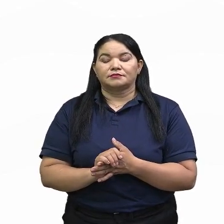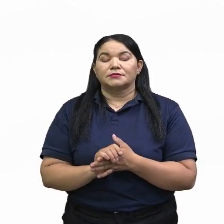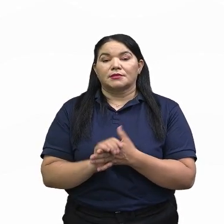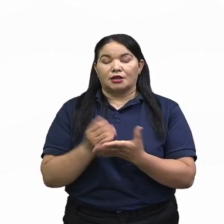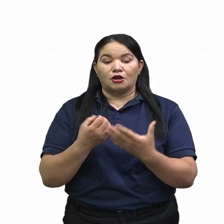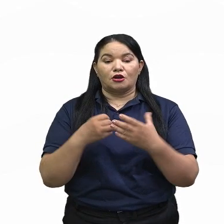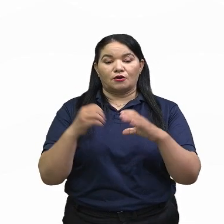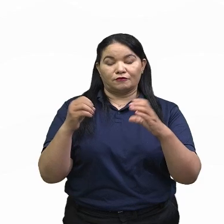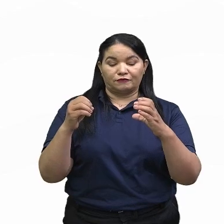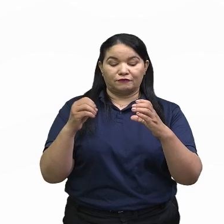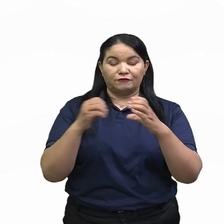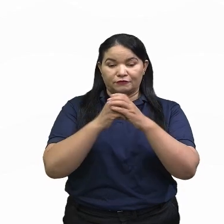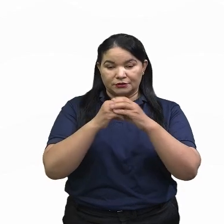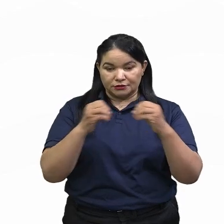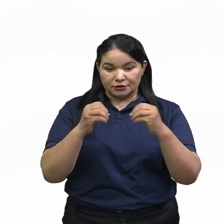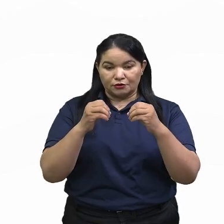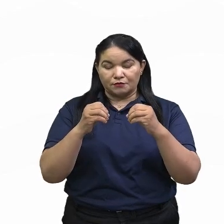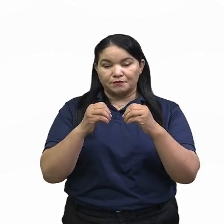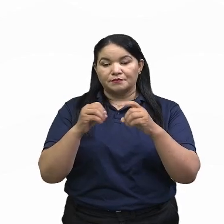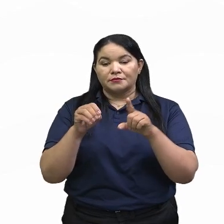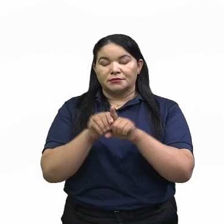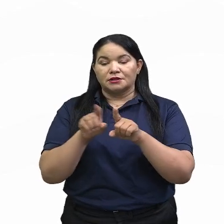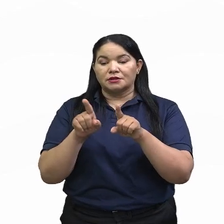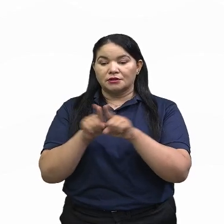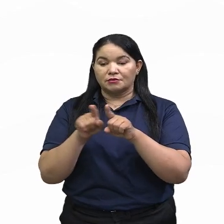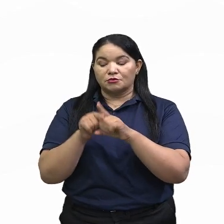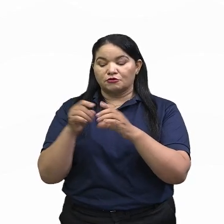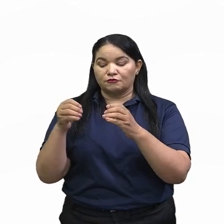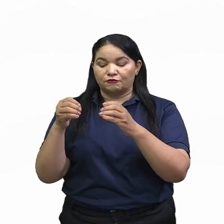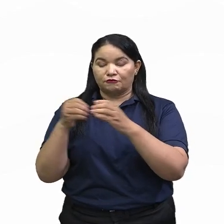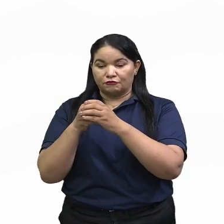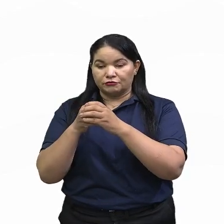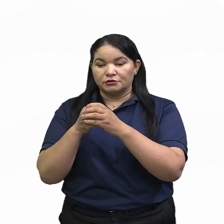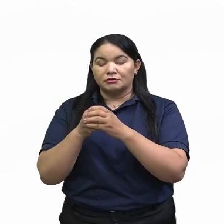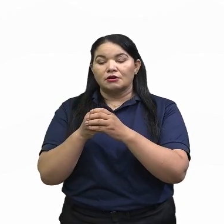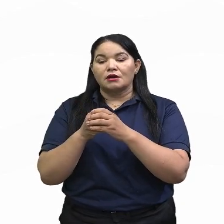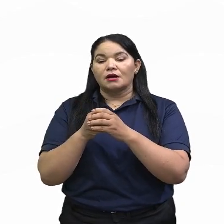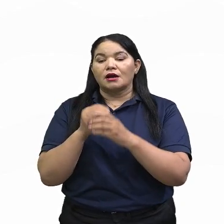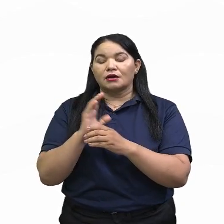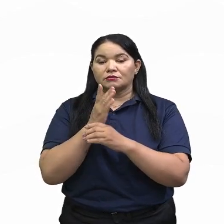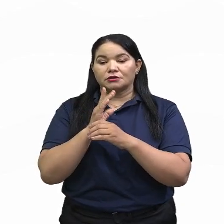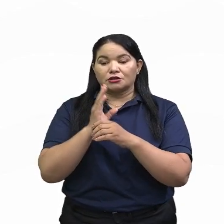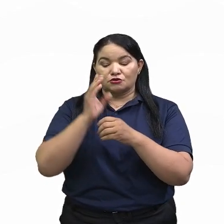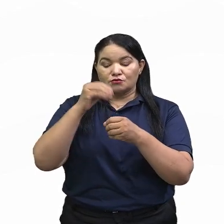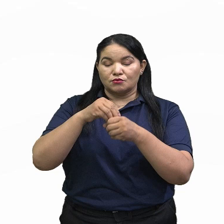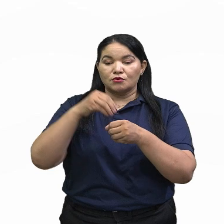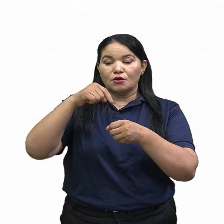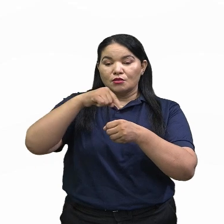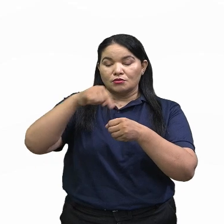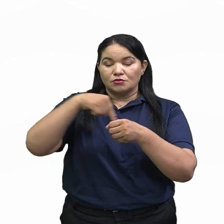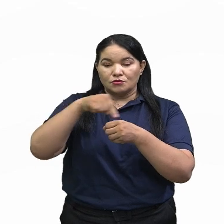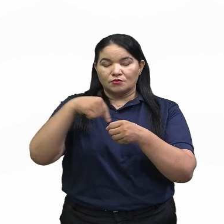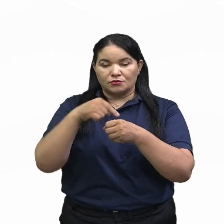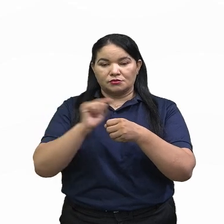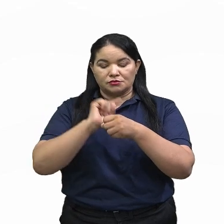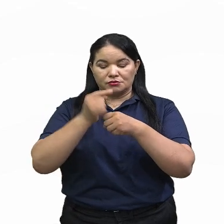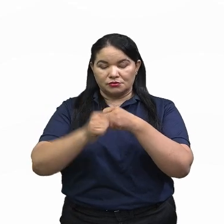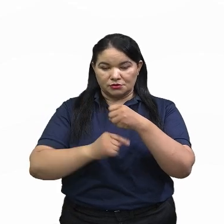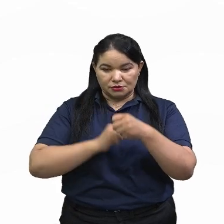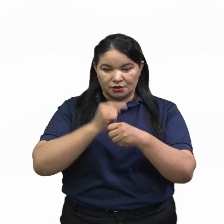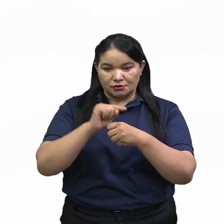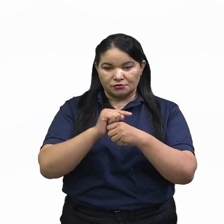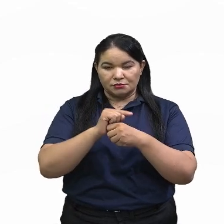nuclear são fenômenos que acontecem nos núcleos dos átomos. Lembram quando